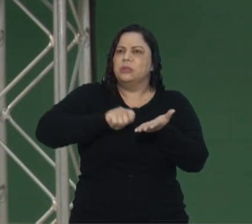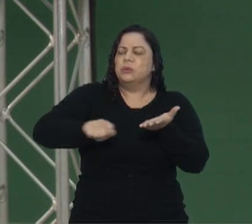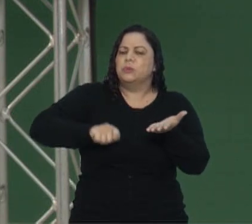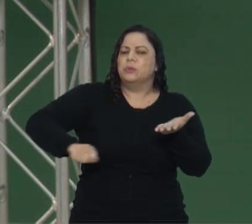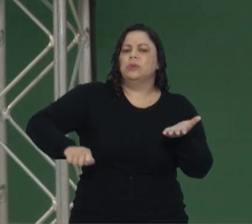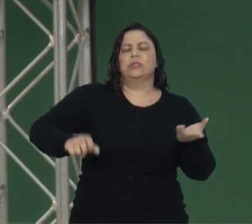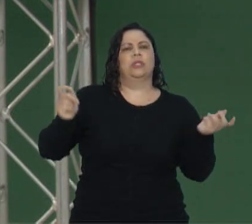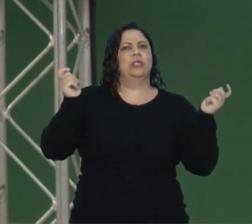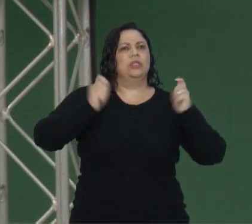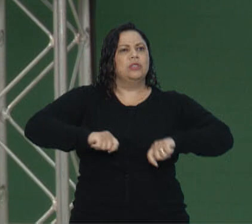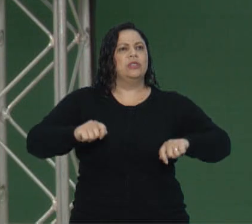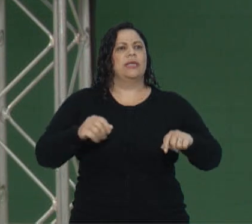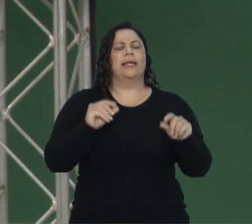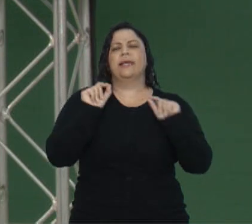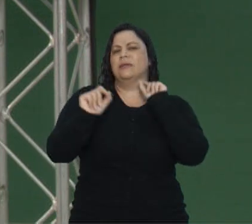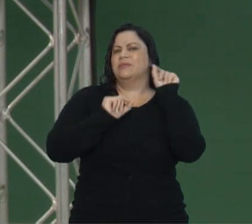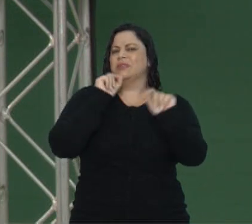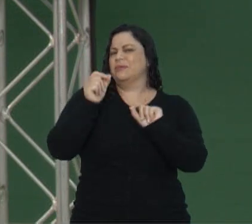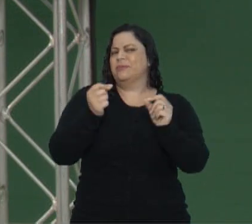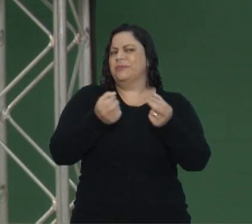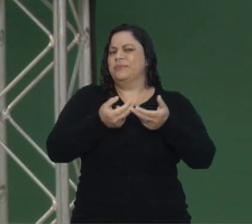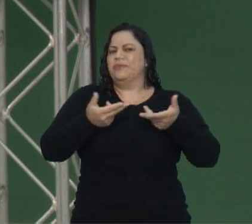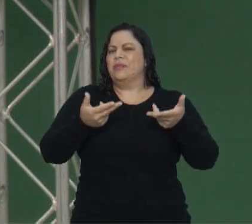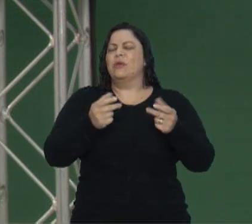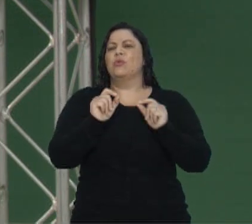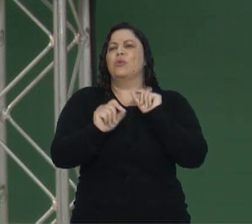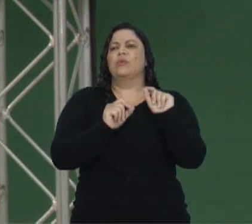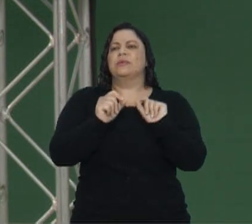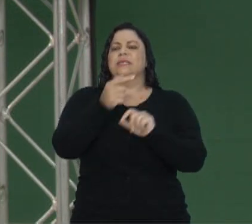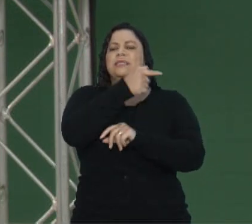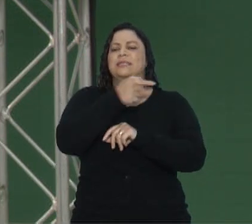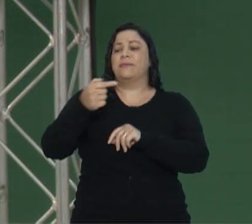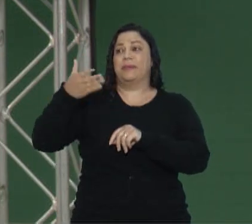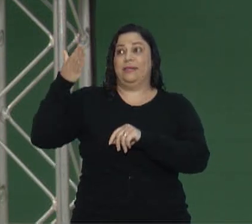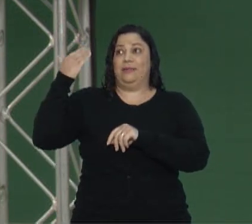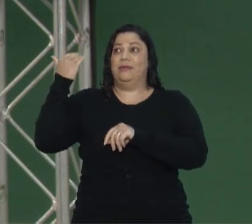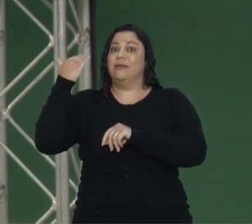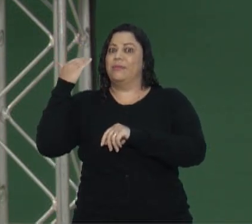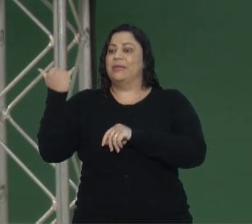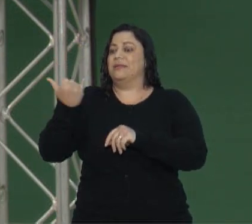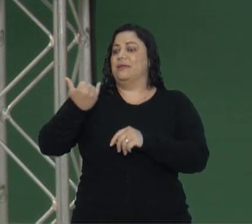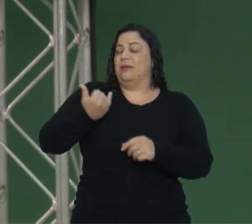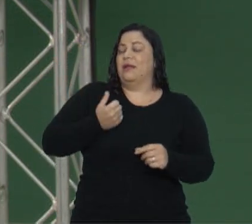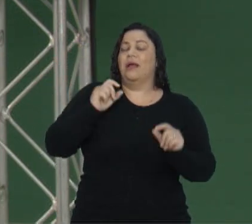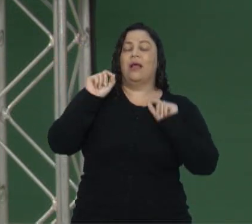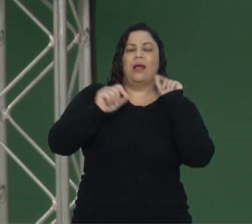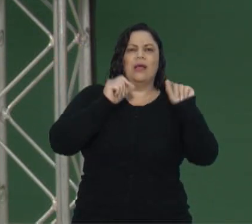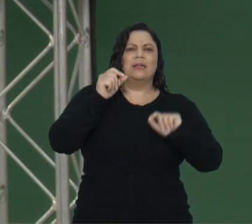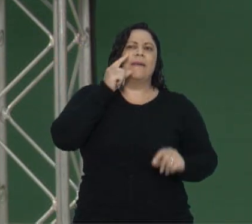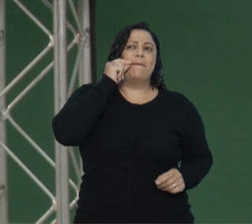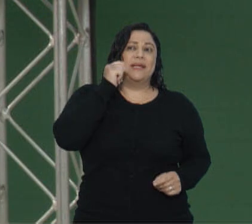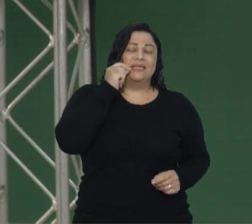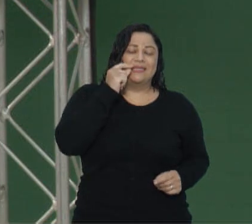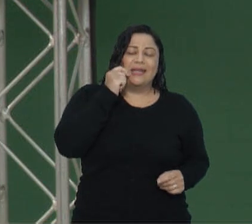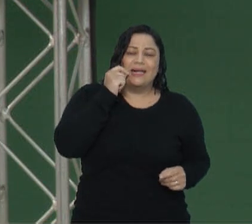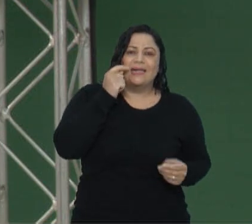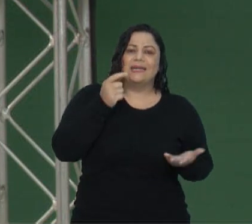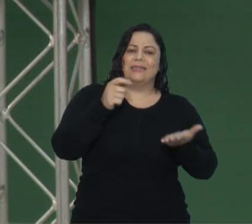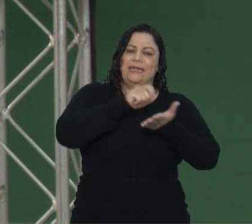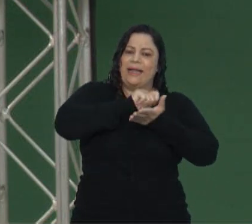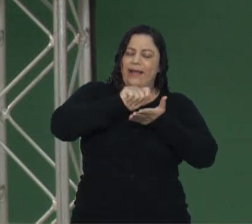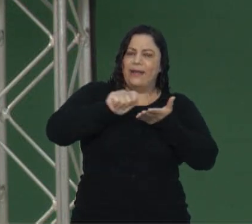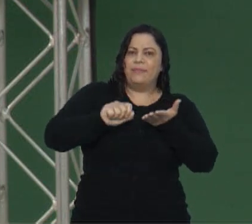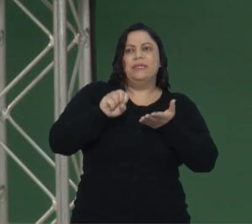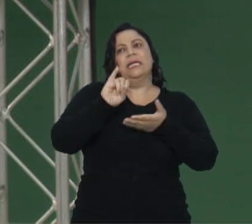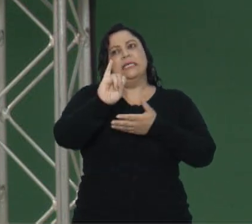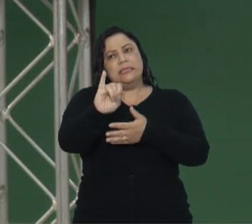a semana passada e eu vi que alguns alunos entregaram coisas a lápis, né? Material aí escrito a lápis. Se é um